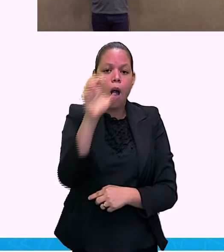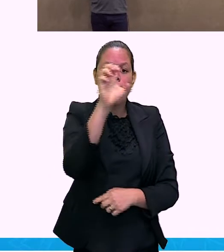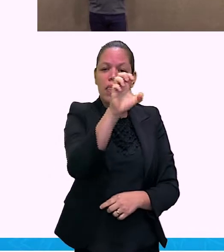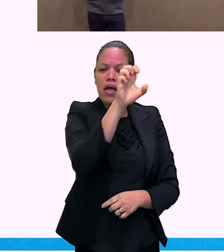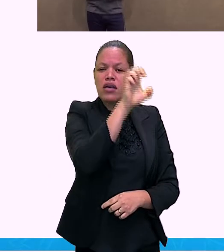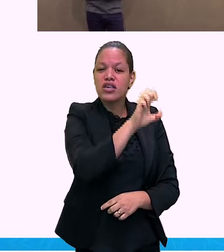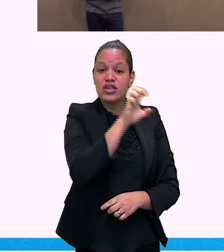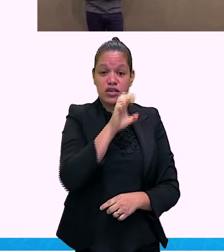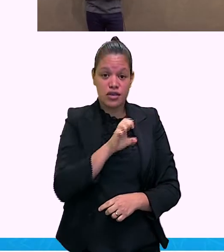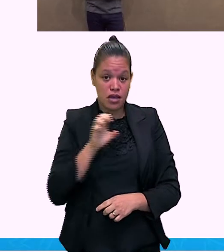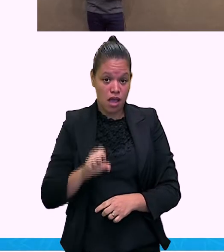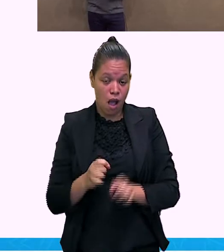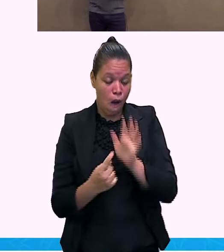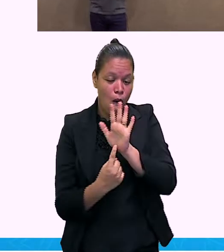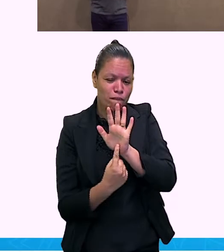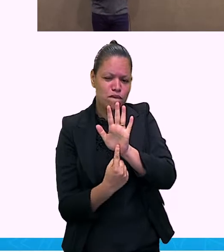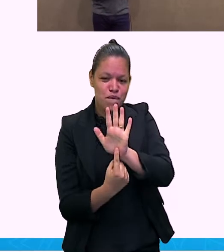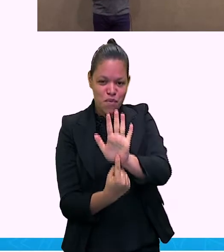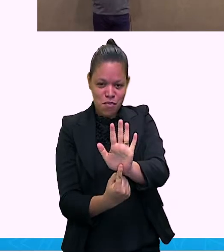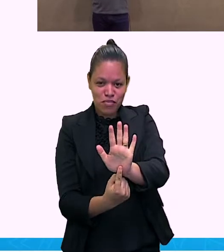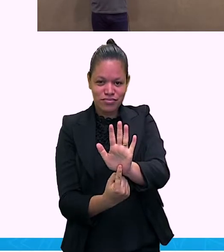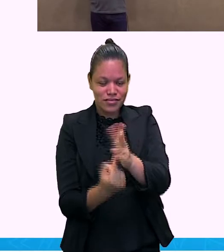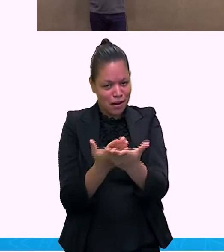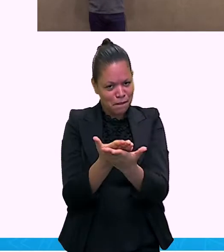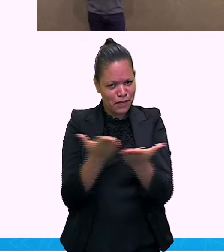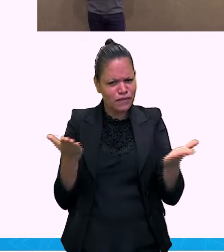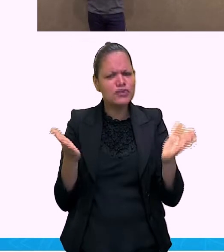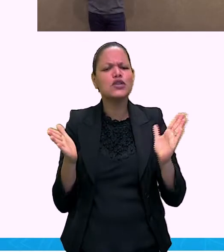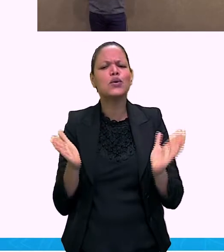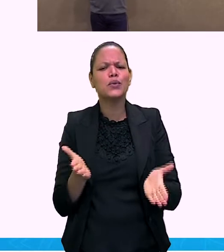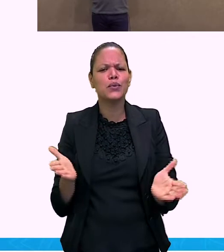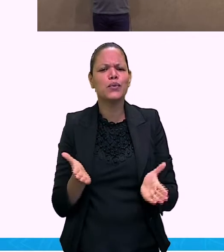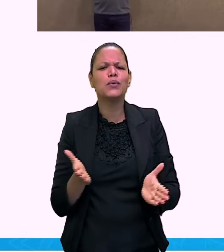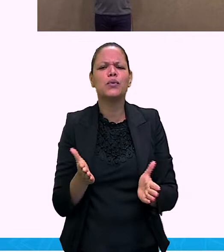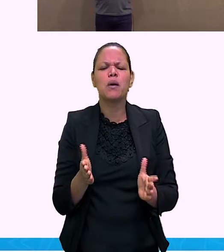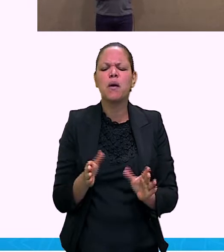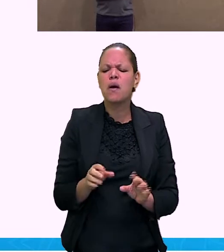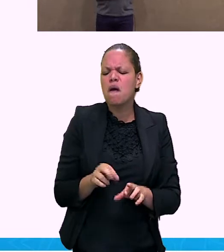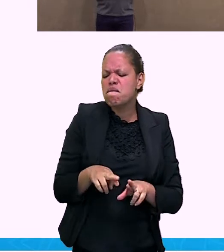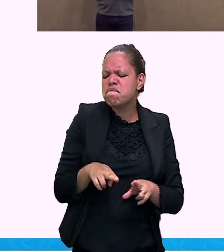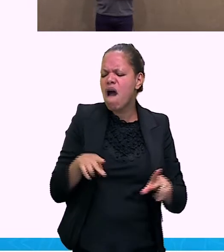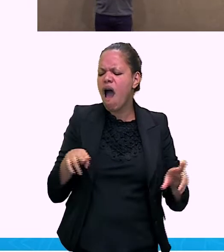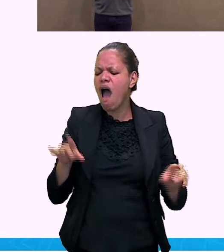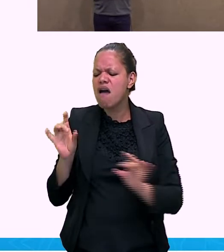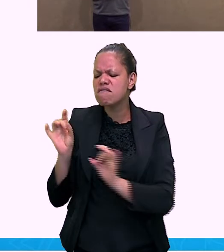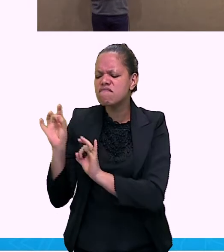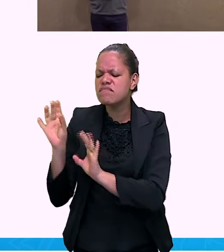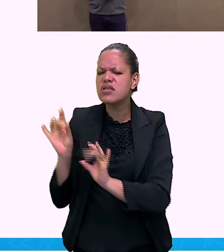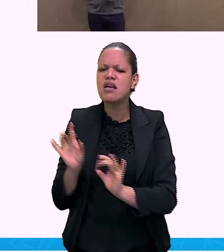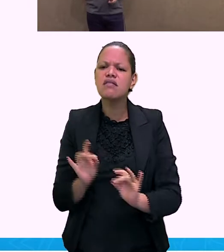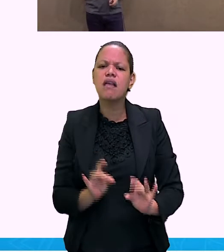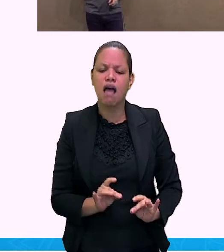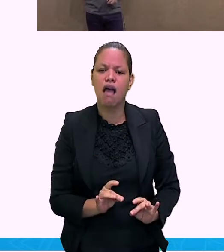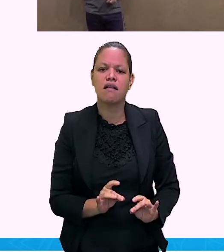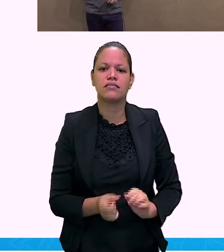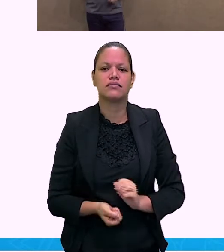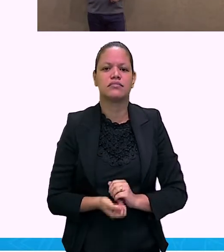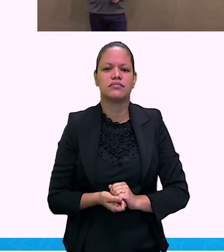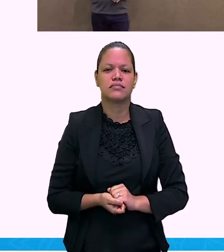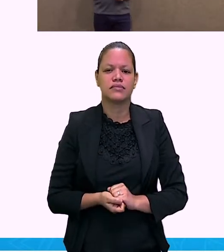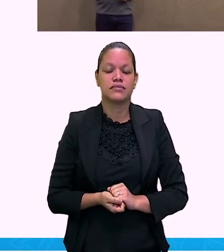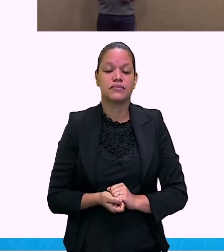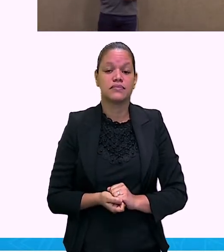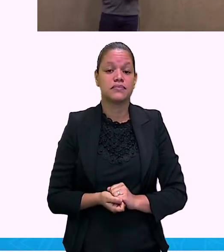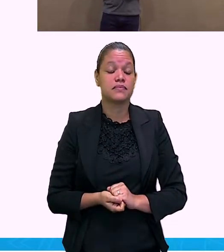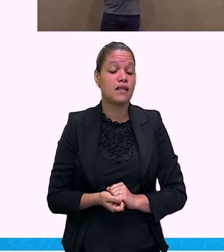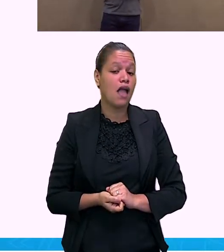é muito conhecimento, várias regiões, tem vários detalhes. Então nós vamos pegar os principais pontos de cada região. E